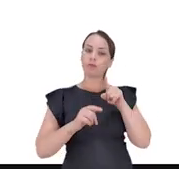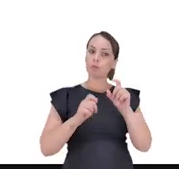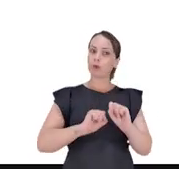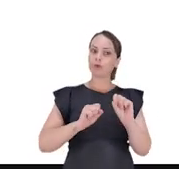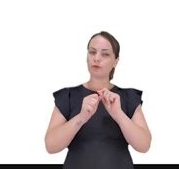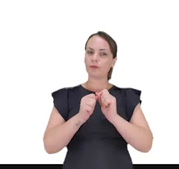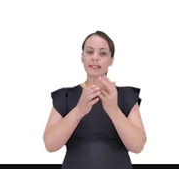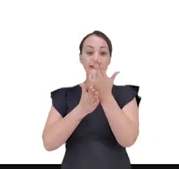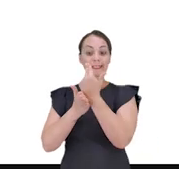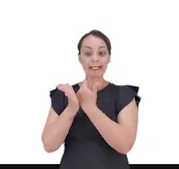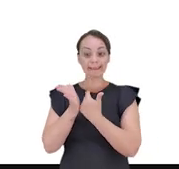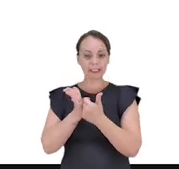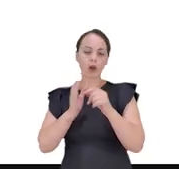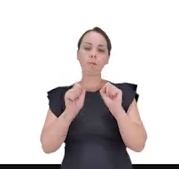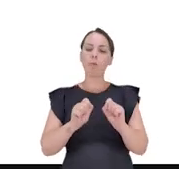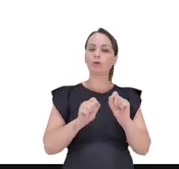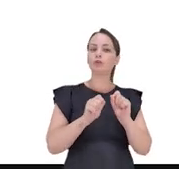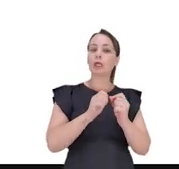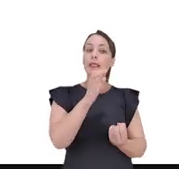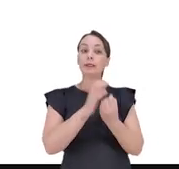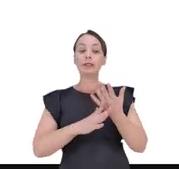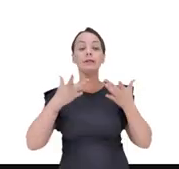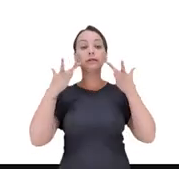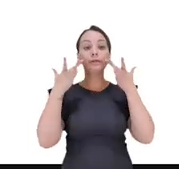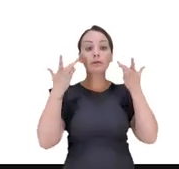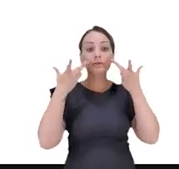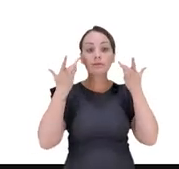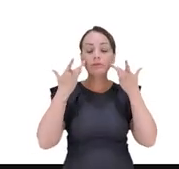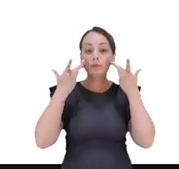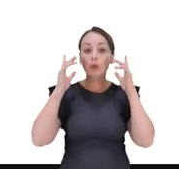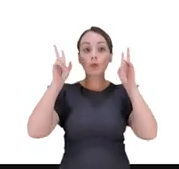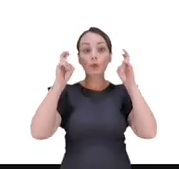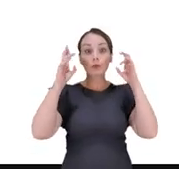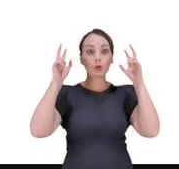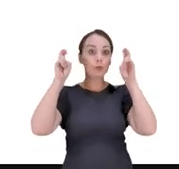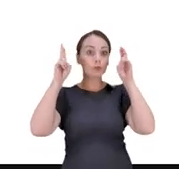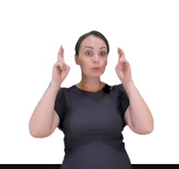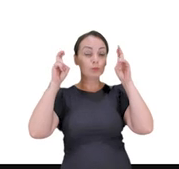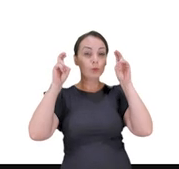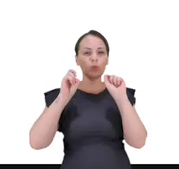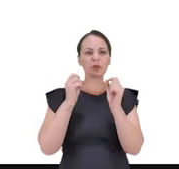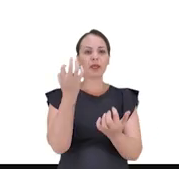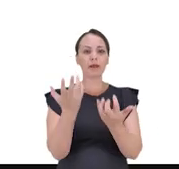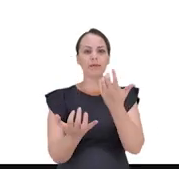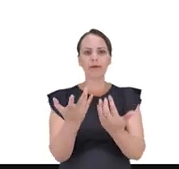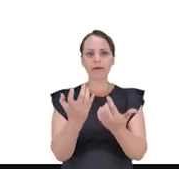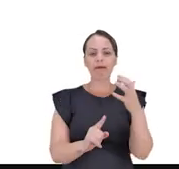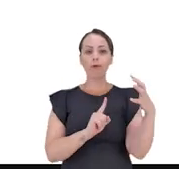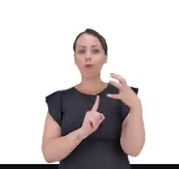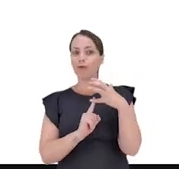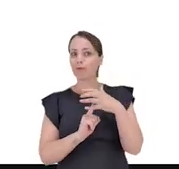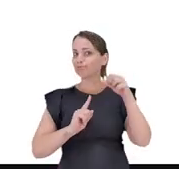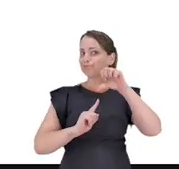uma encenação, você pode montar um teatro, refletindo sobre esses pontos, o que é a queimada, os impactos que elas